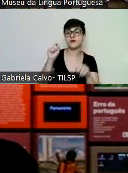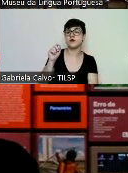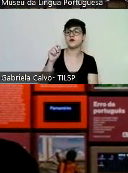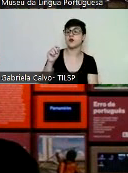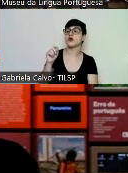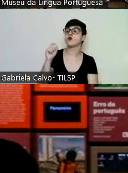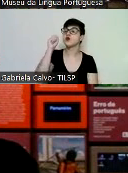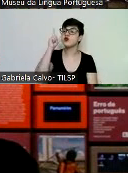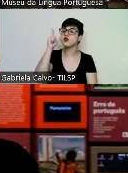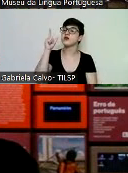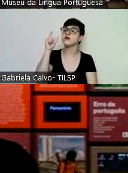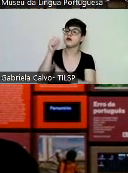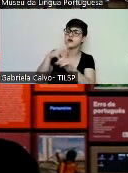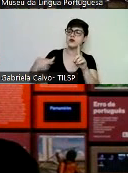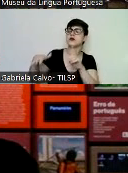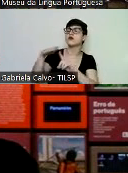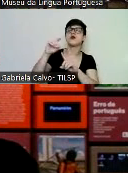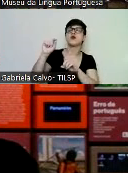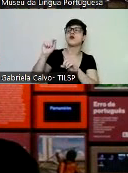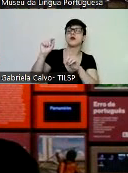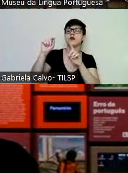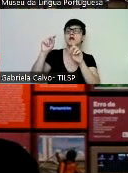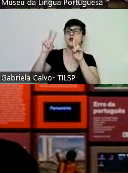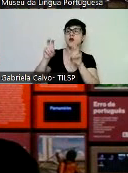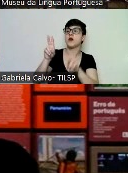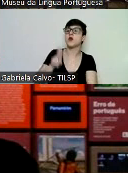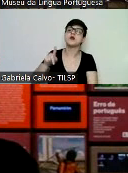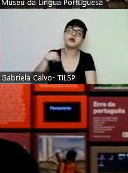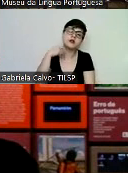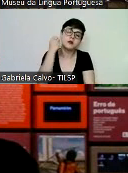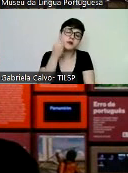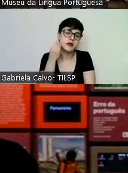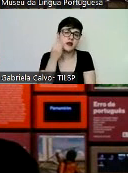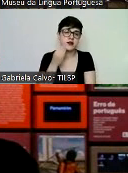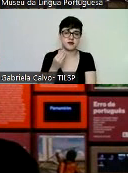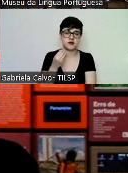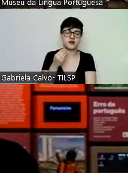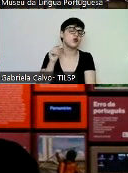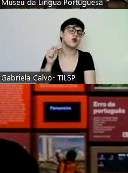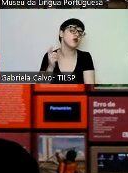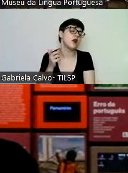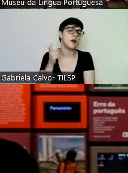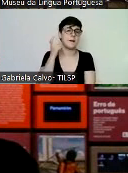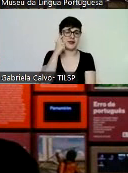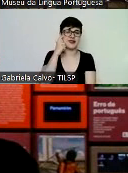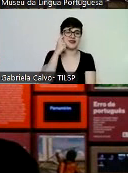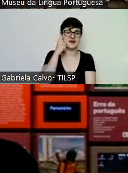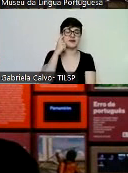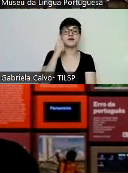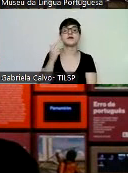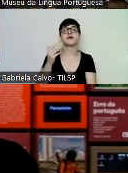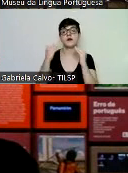associadas que quer essa associação em termos de experiência né também respeita a diferença